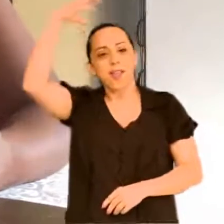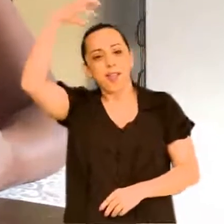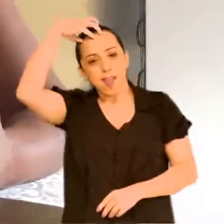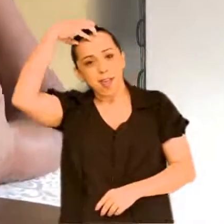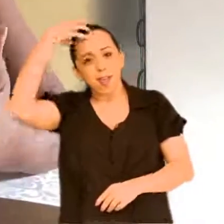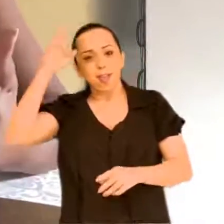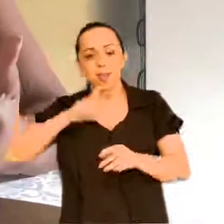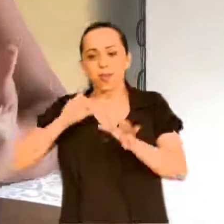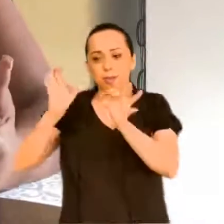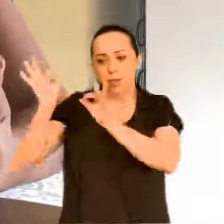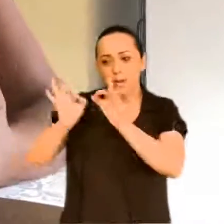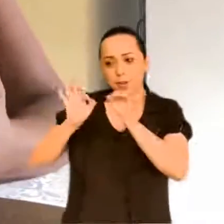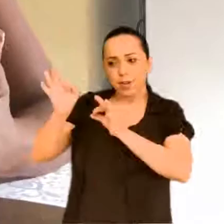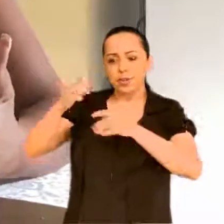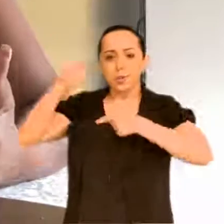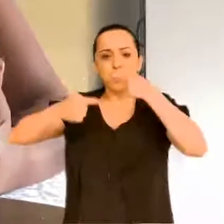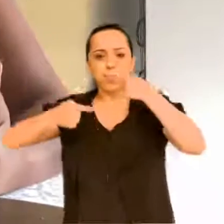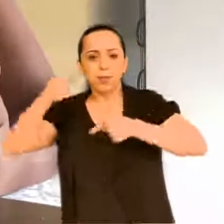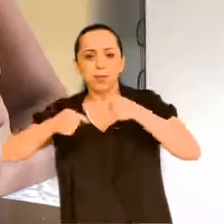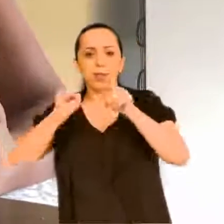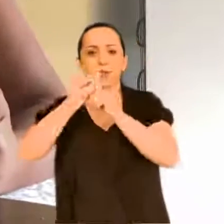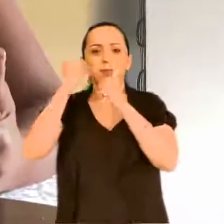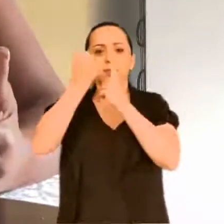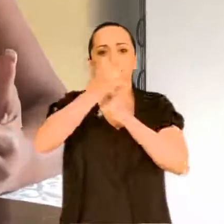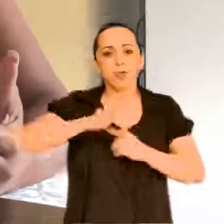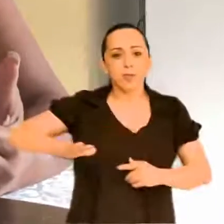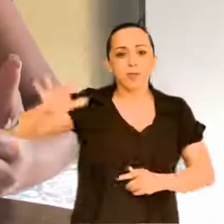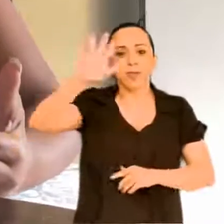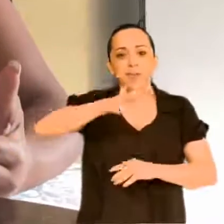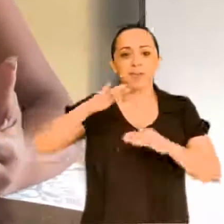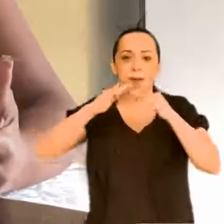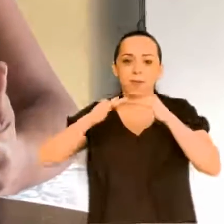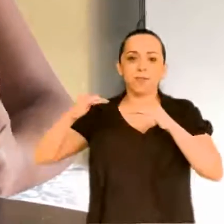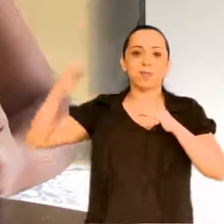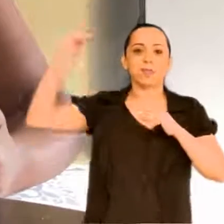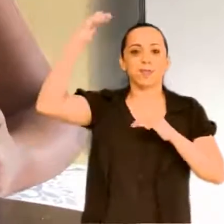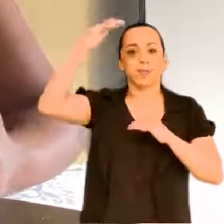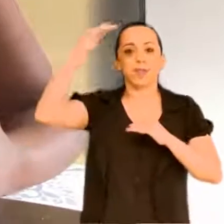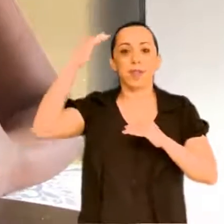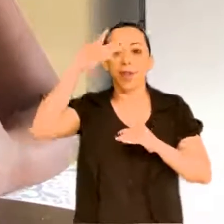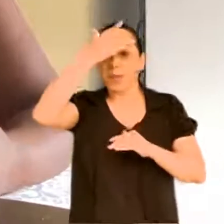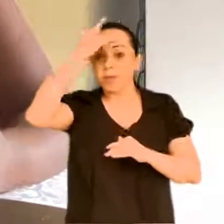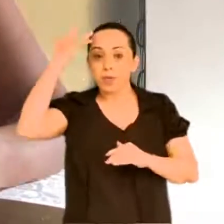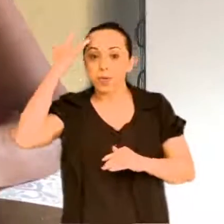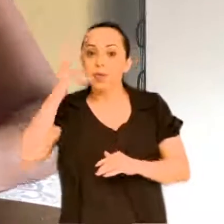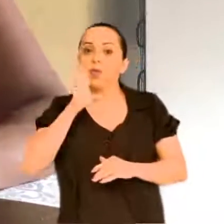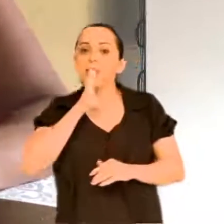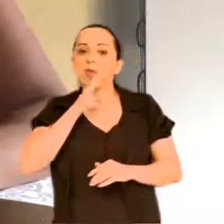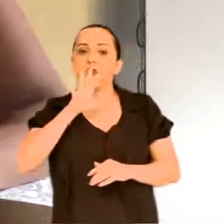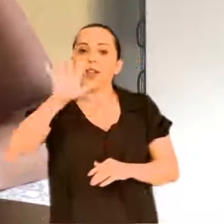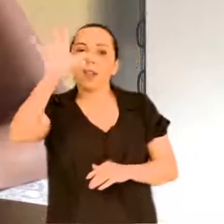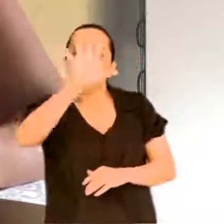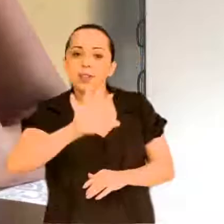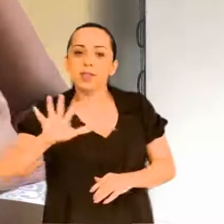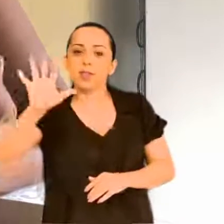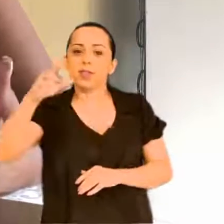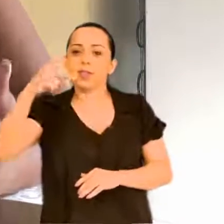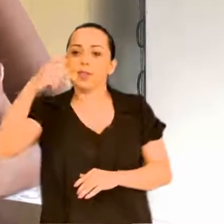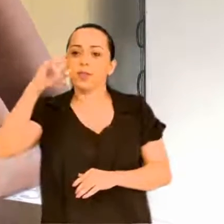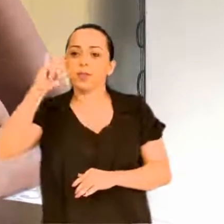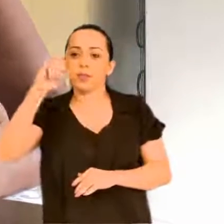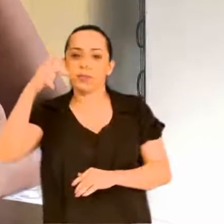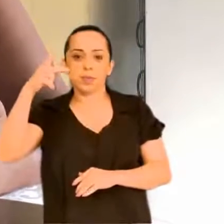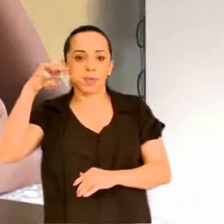África nós tínhamos reis, tínhamos rainhas, uma organização política e social muito impressionante. Hoje,